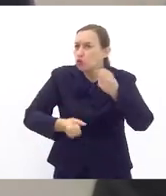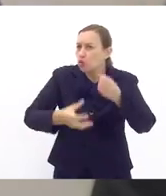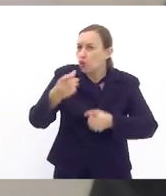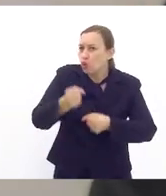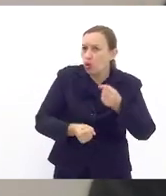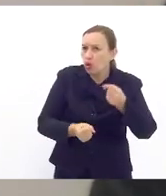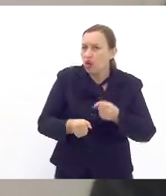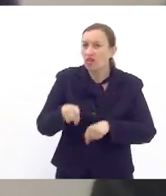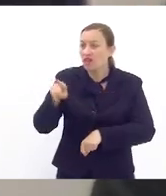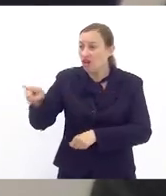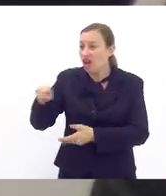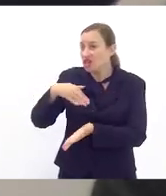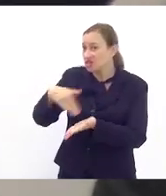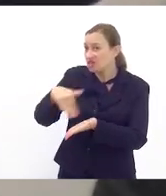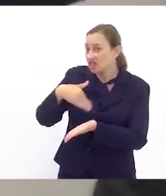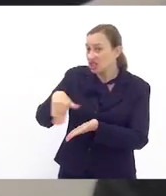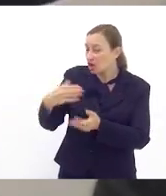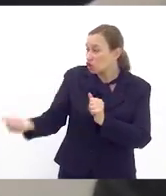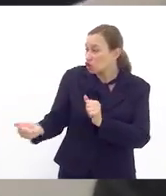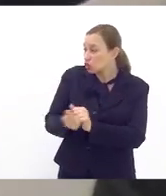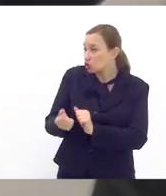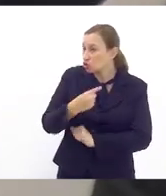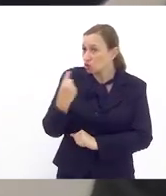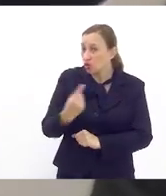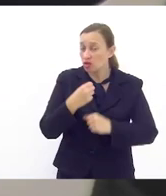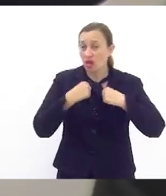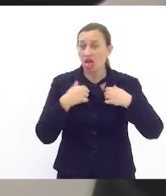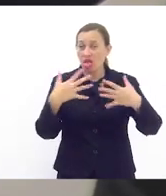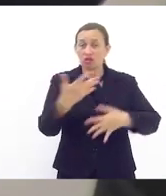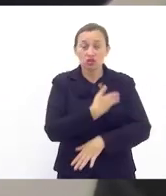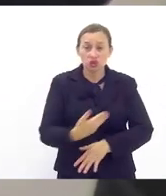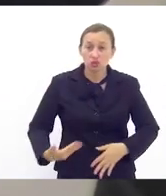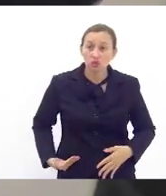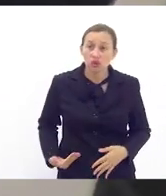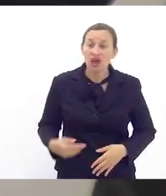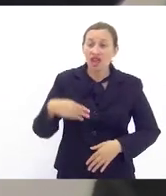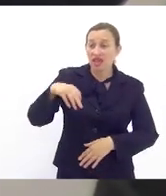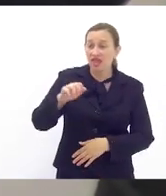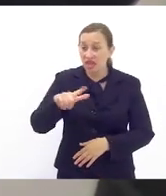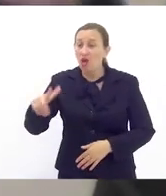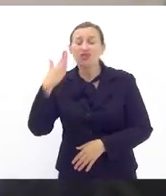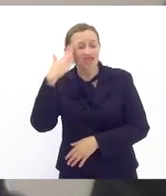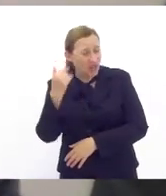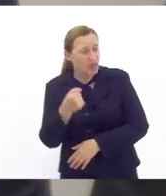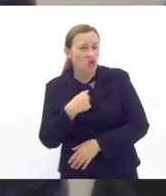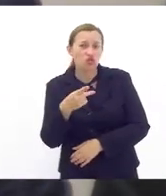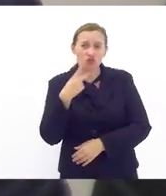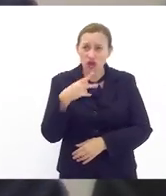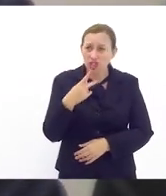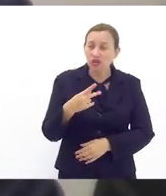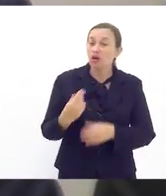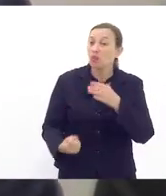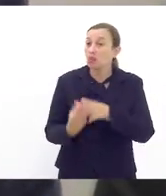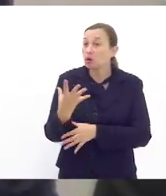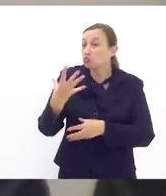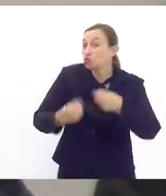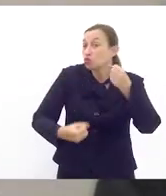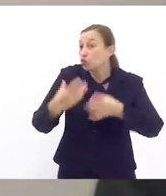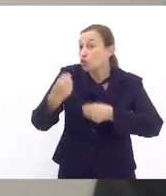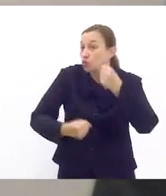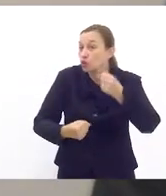tava lá secretária quem tava conosco lá na audiência da aneel Sabe o que eu tô falando o produtor de leite